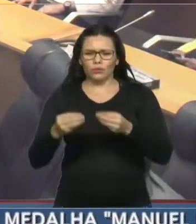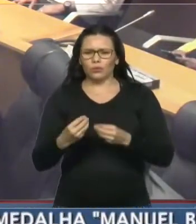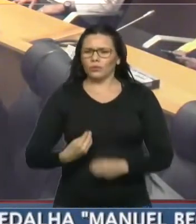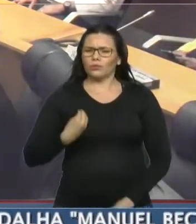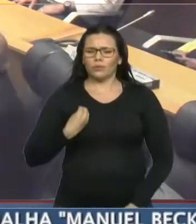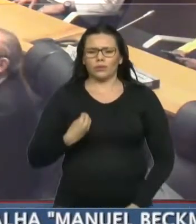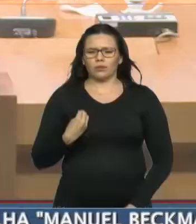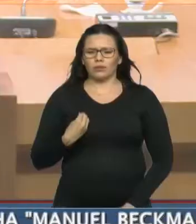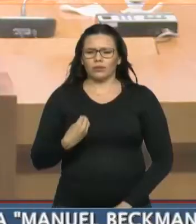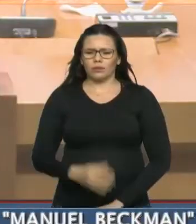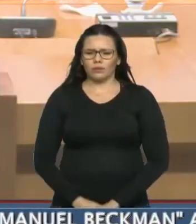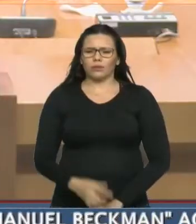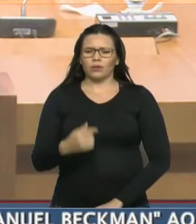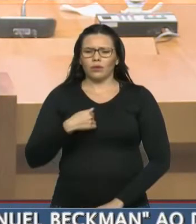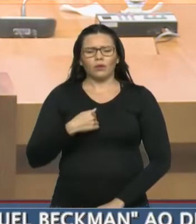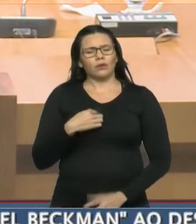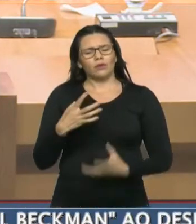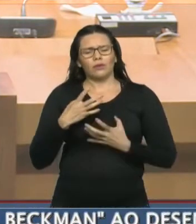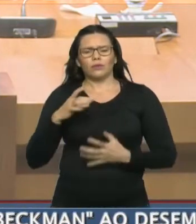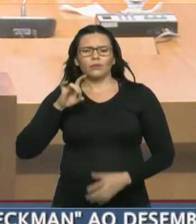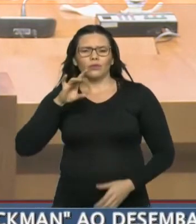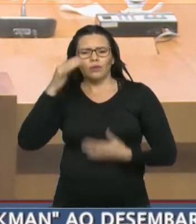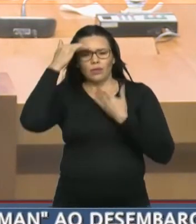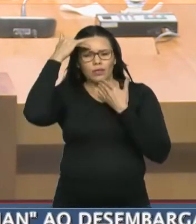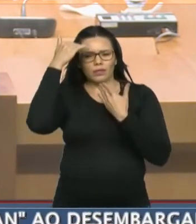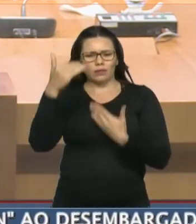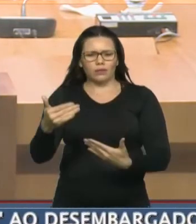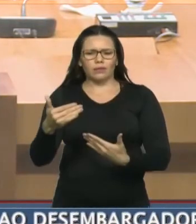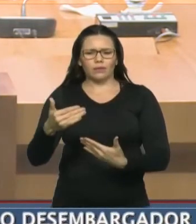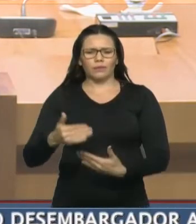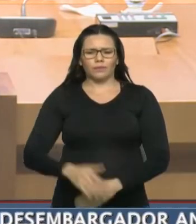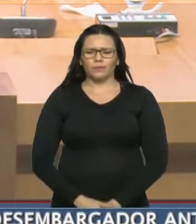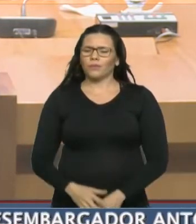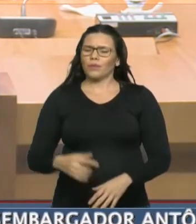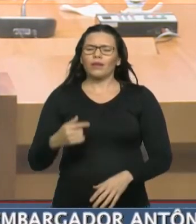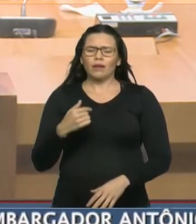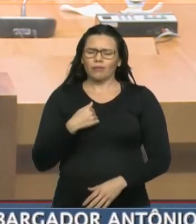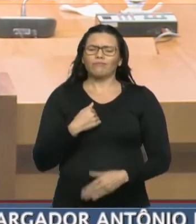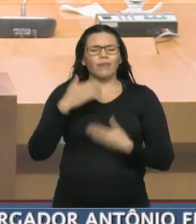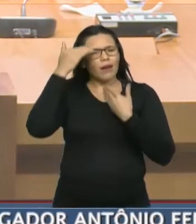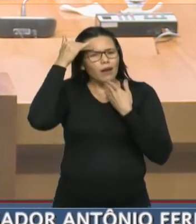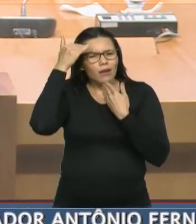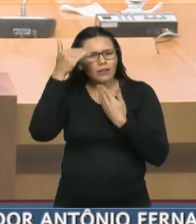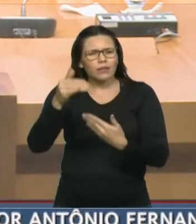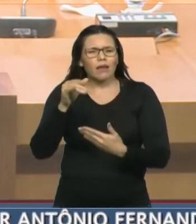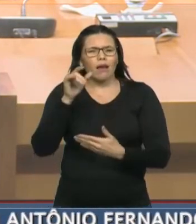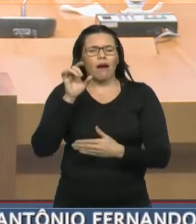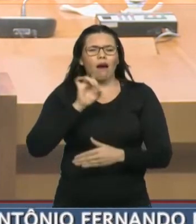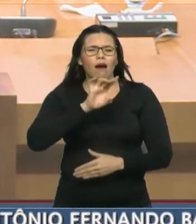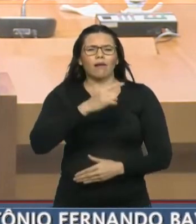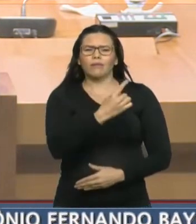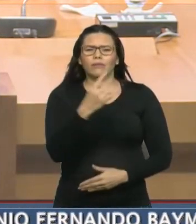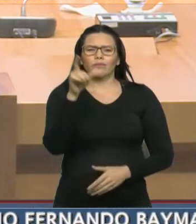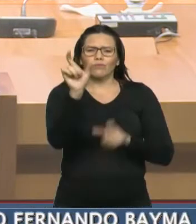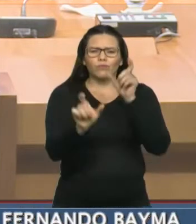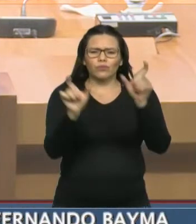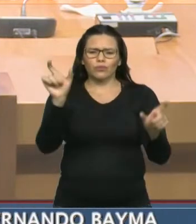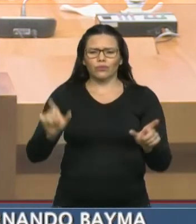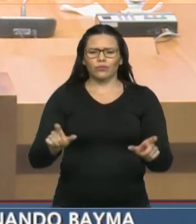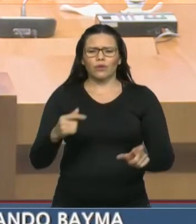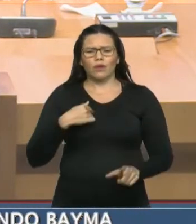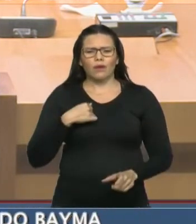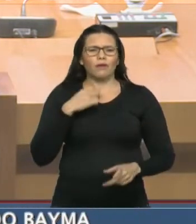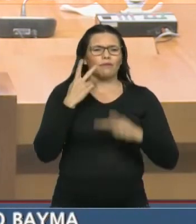só tenho a agradecer. Sintam-se todos agradecidos. Essa que é a verdade. Que eu apenas nominei o